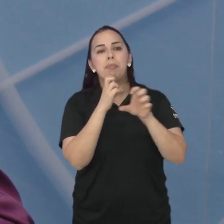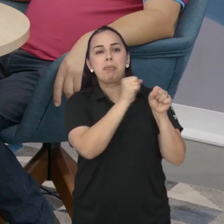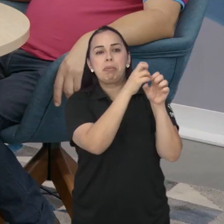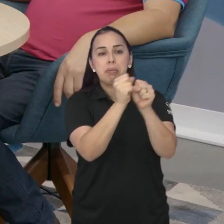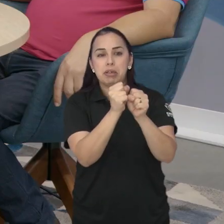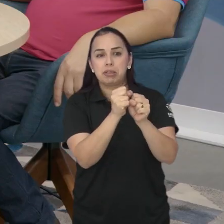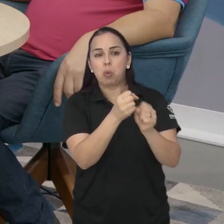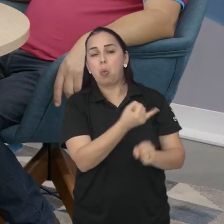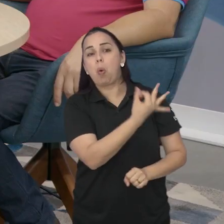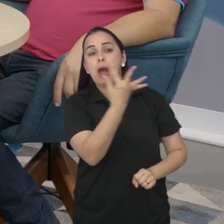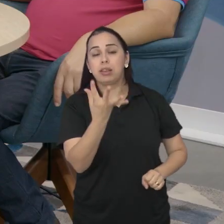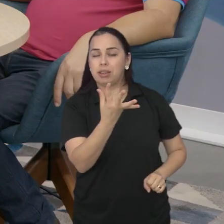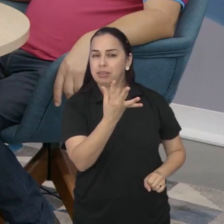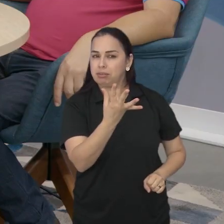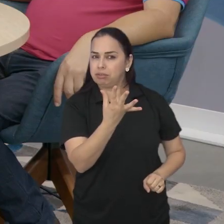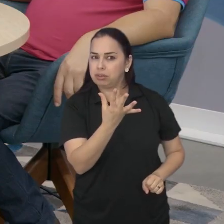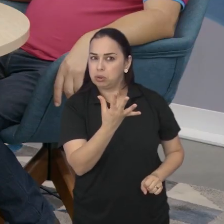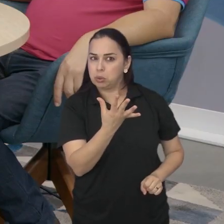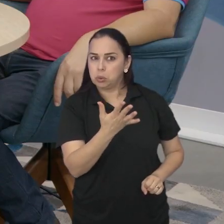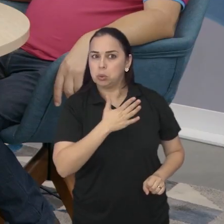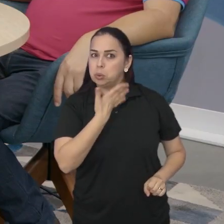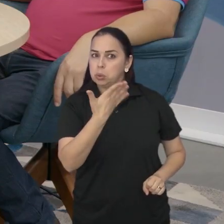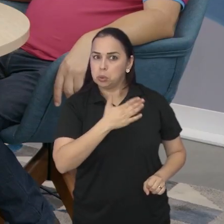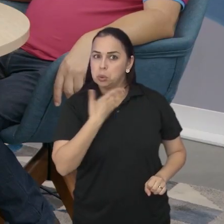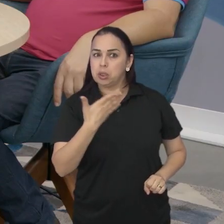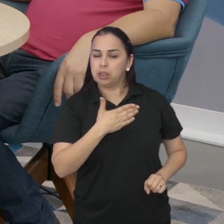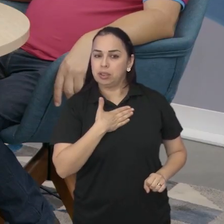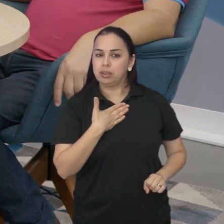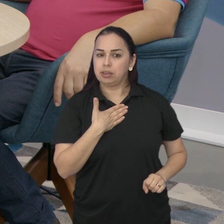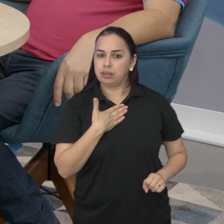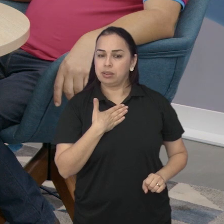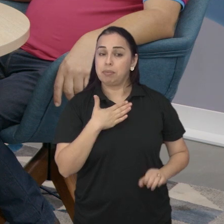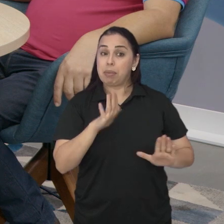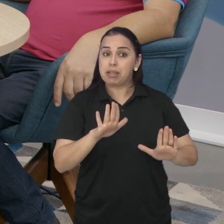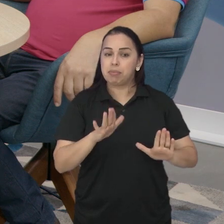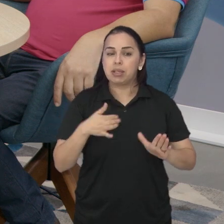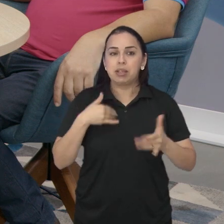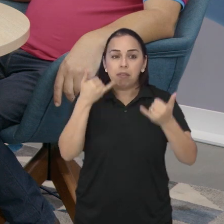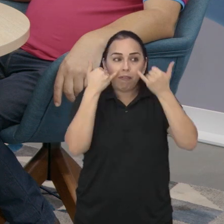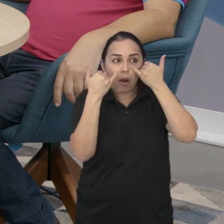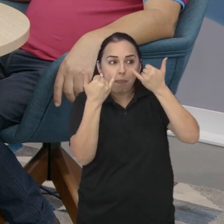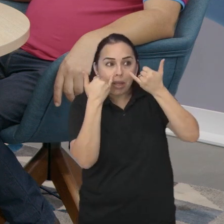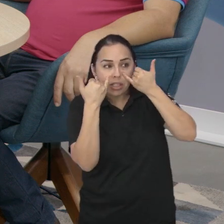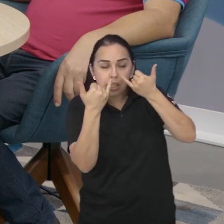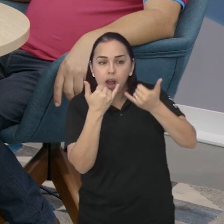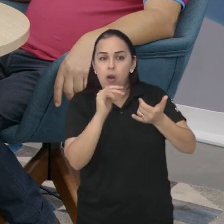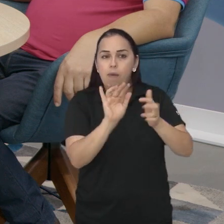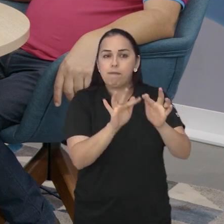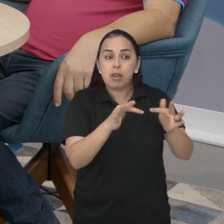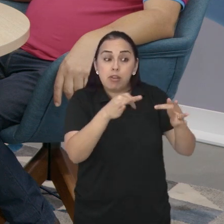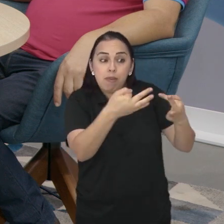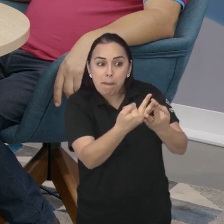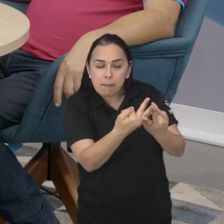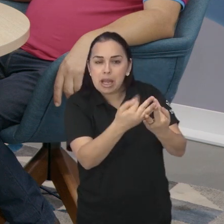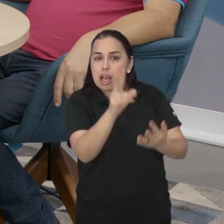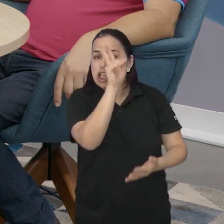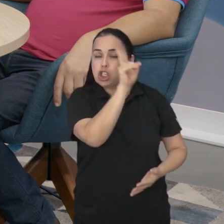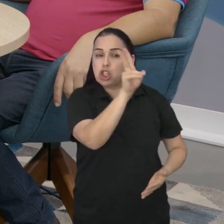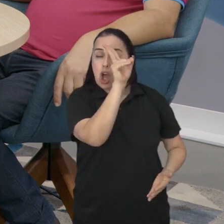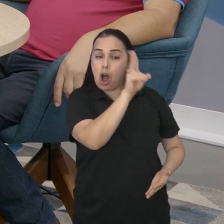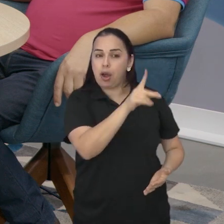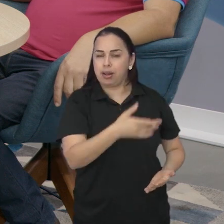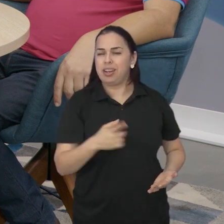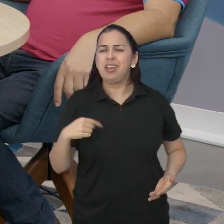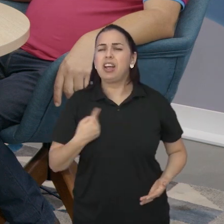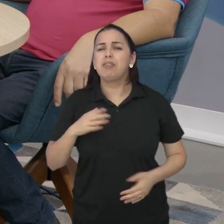assusta mais assim. Ali, cada número, né, que é colocado em dados, são famílias ali, são histórias ali. E o que a gente